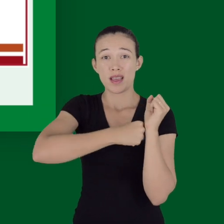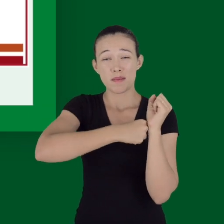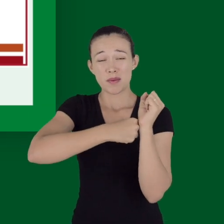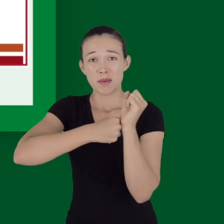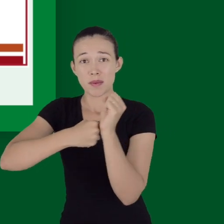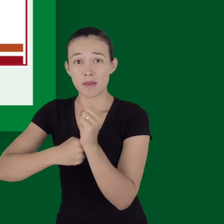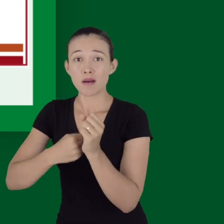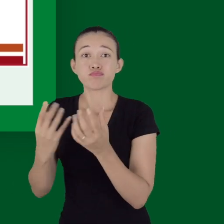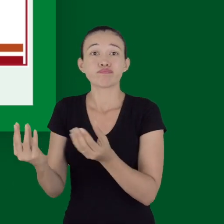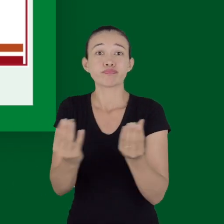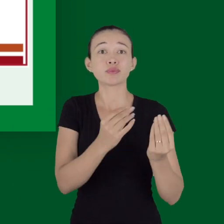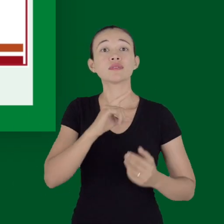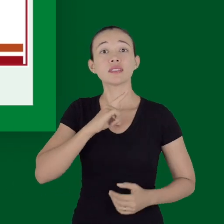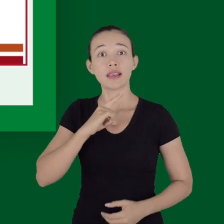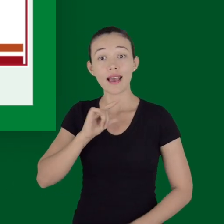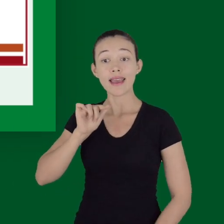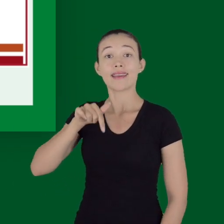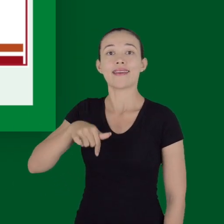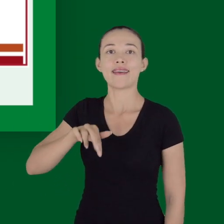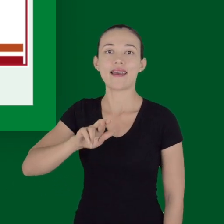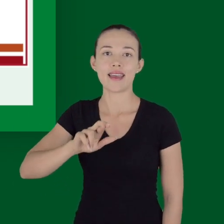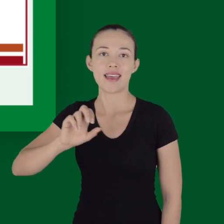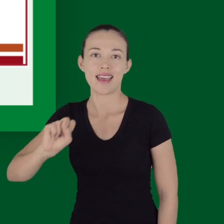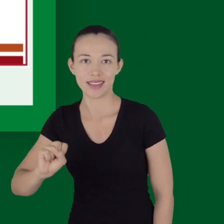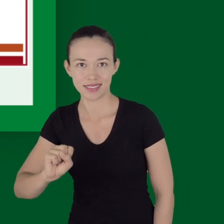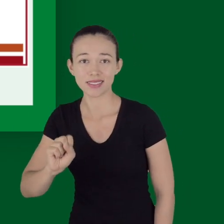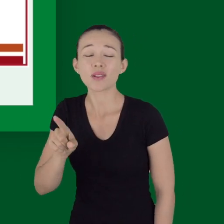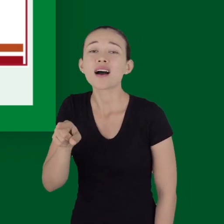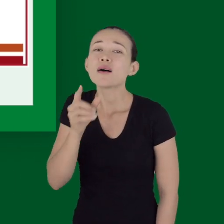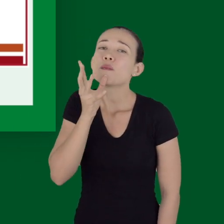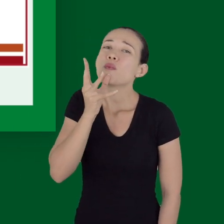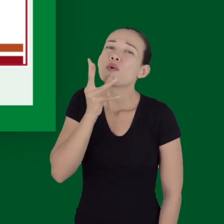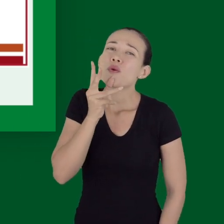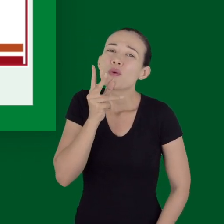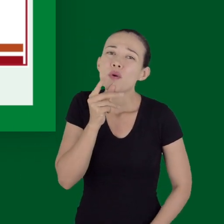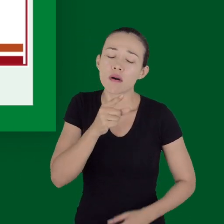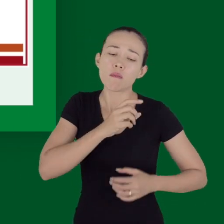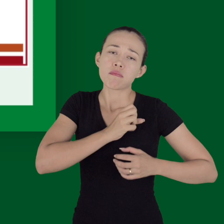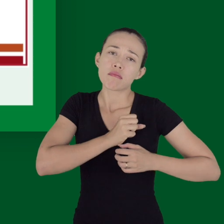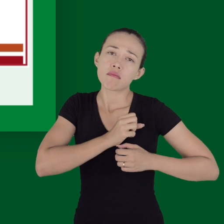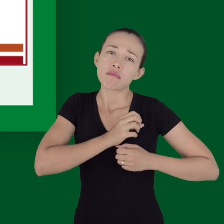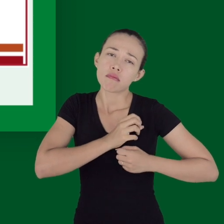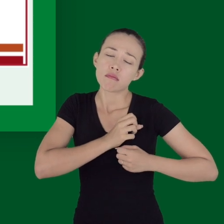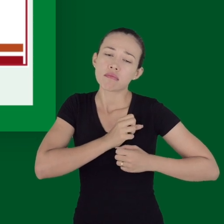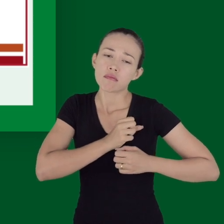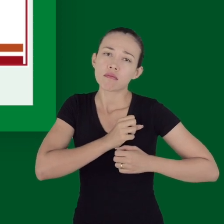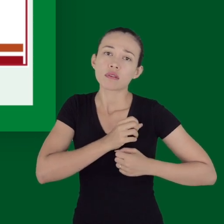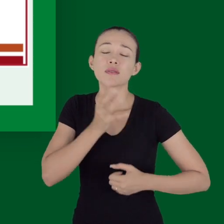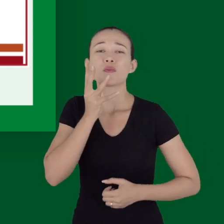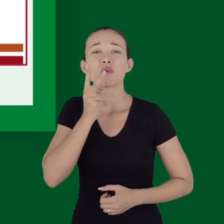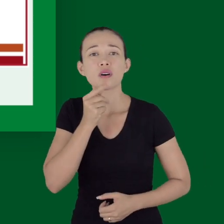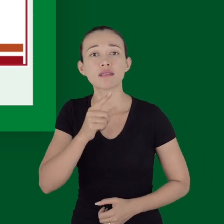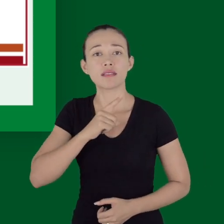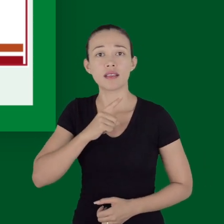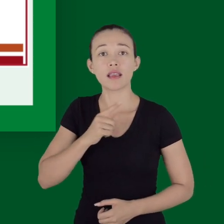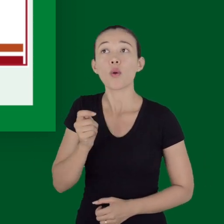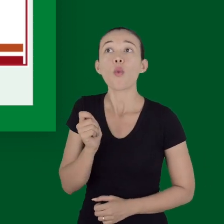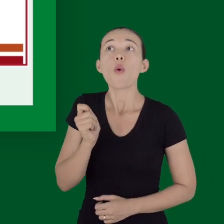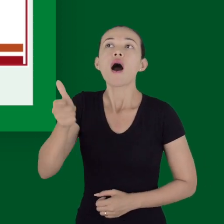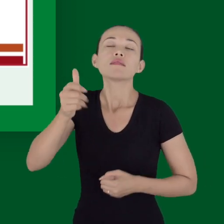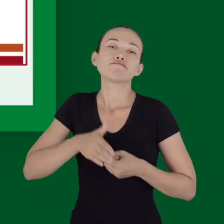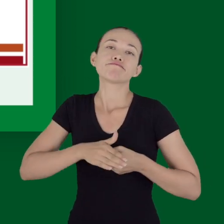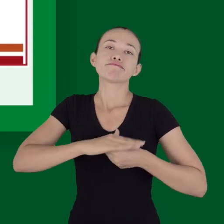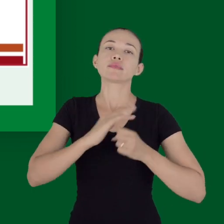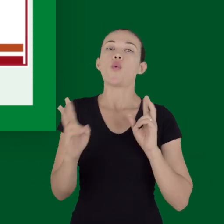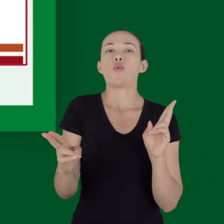existem várias P's bloqueadas para ter um QRS. Então, o batimento efetivo do coração demora bastante. O paciente, né? É como